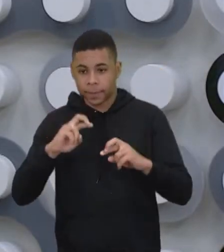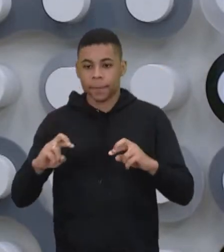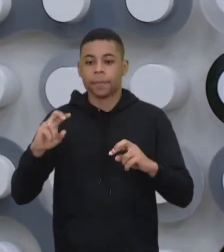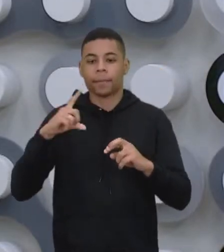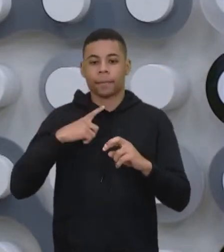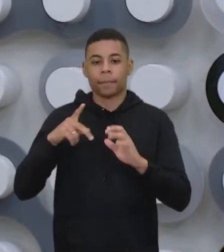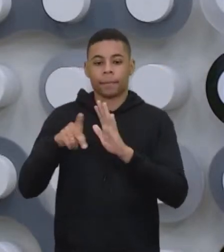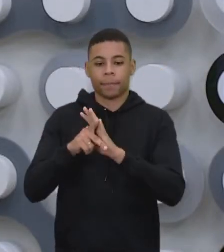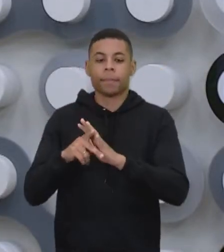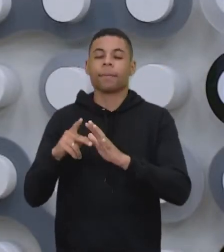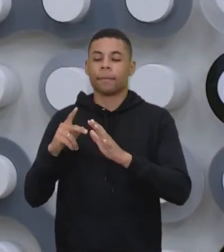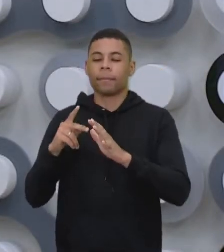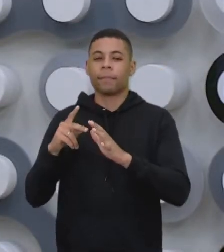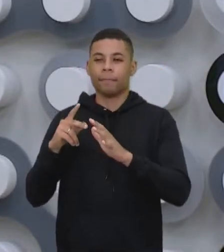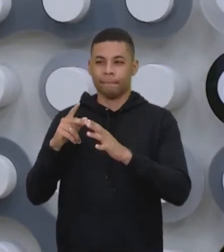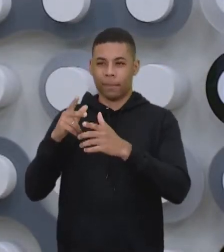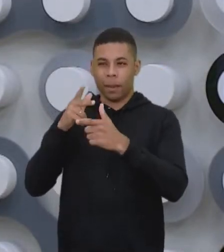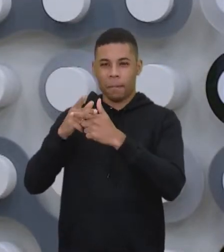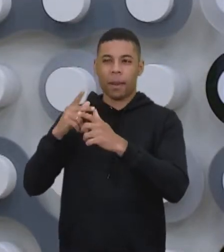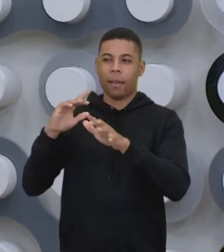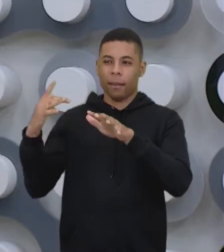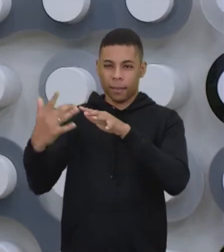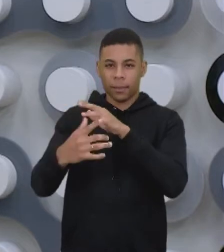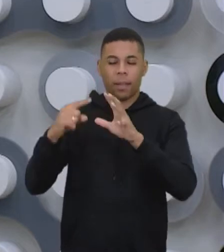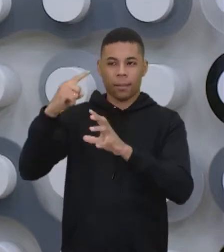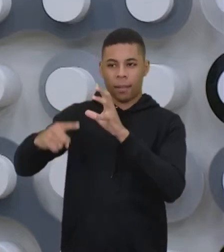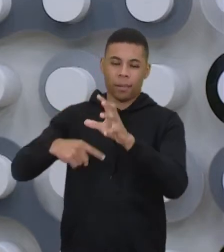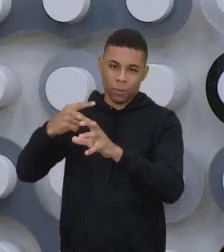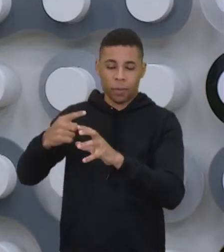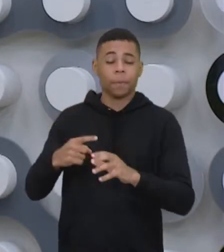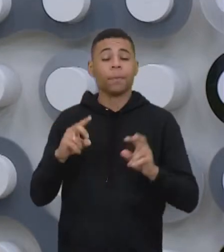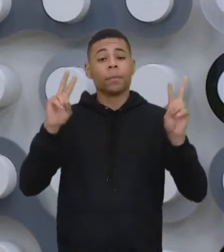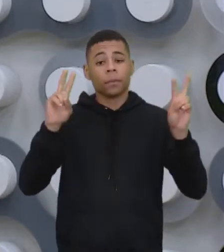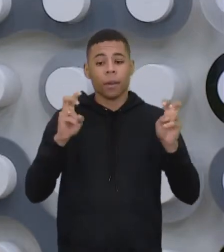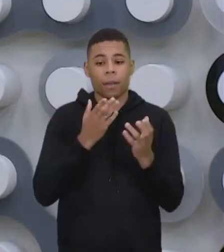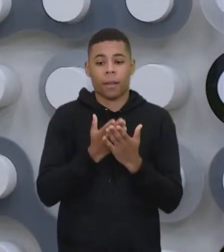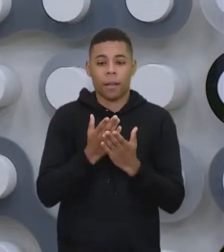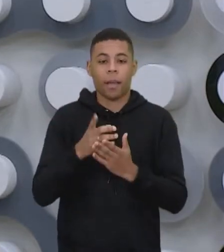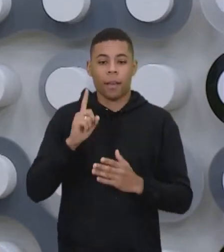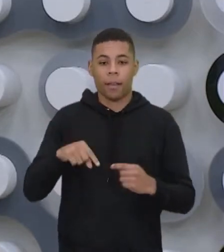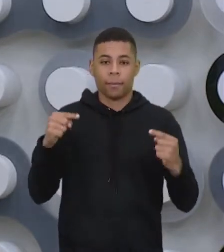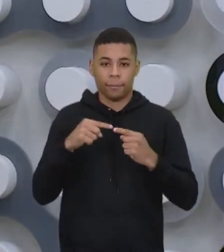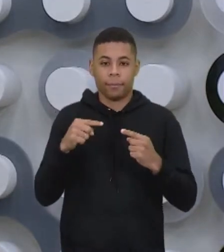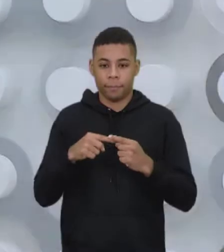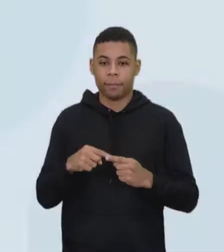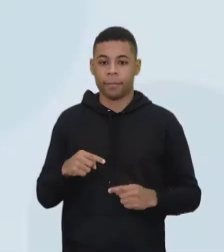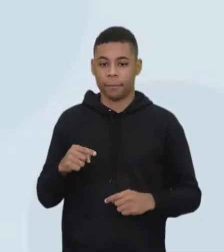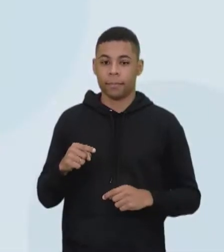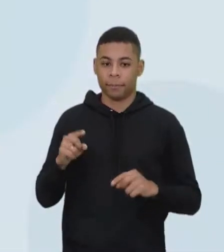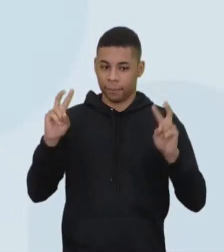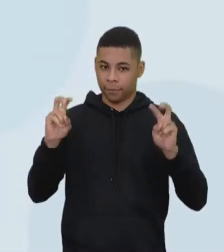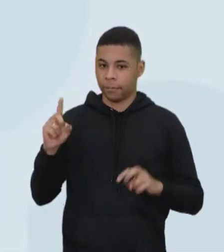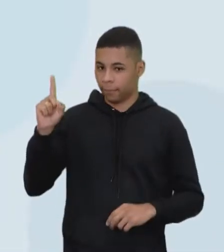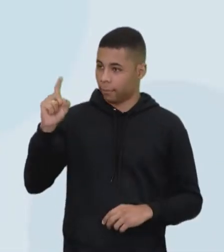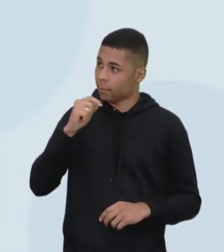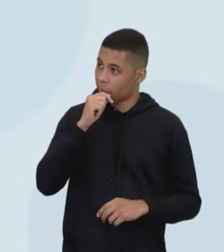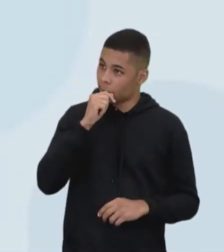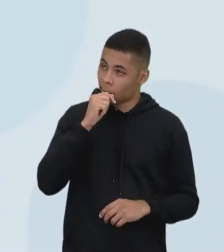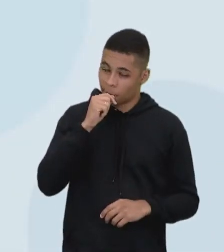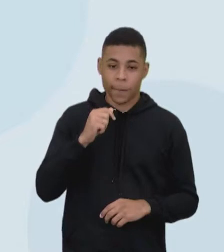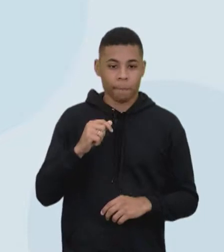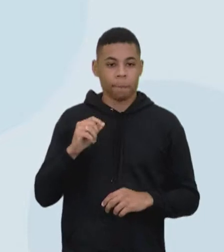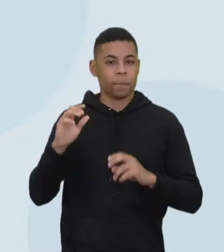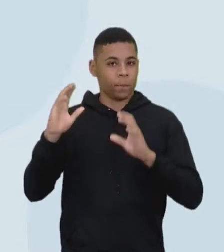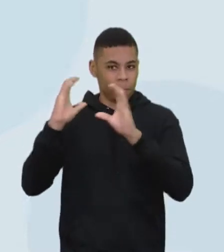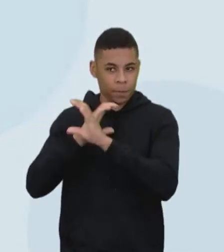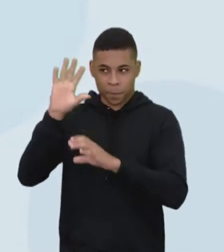Imprensa Internacional. E o título desta aula é este, ó, Integração Total. E eu não estou sozinho, olha